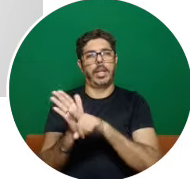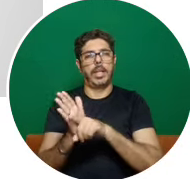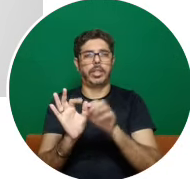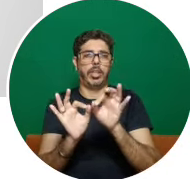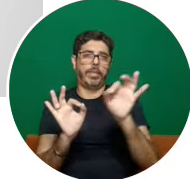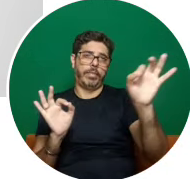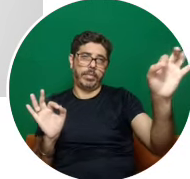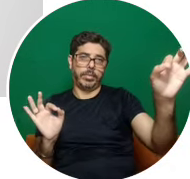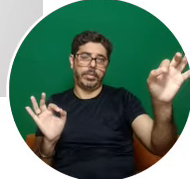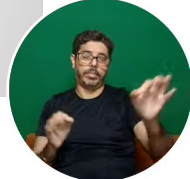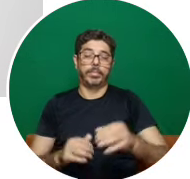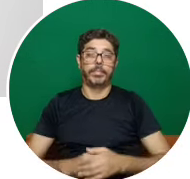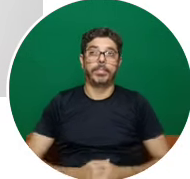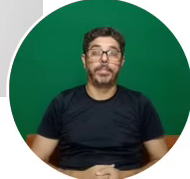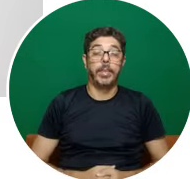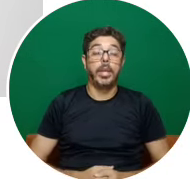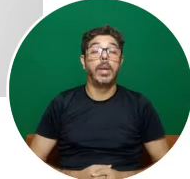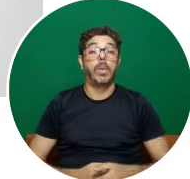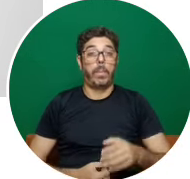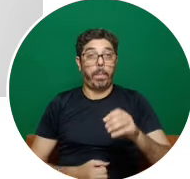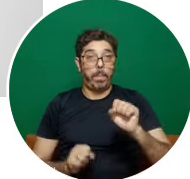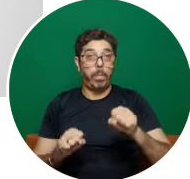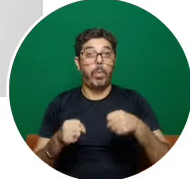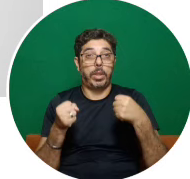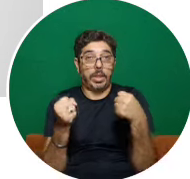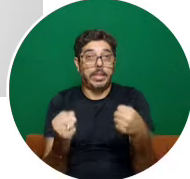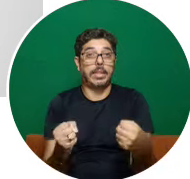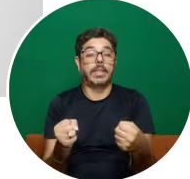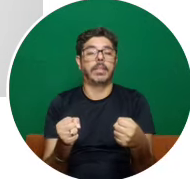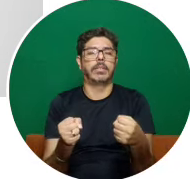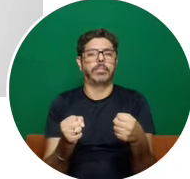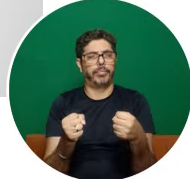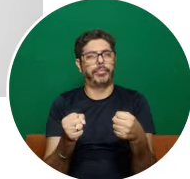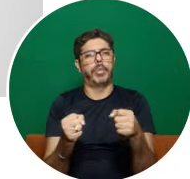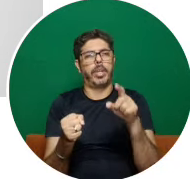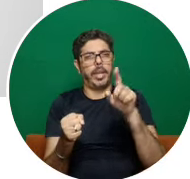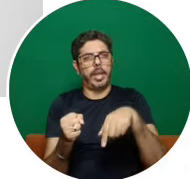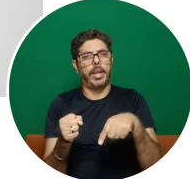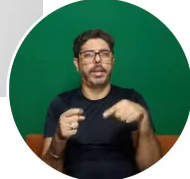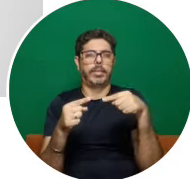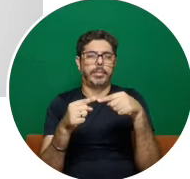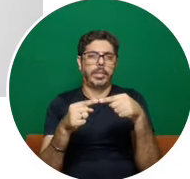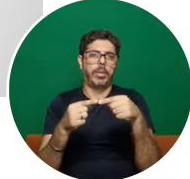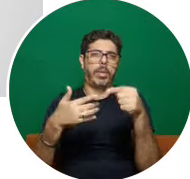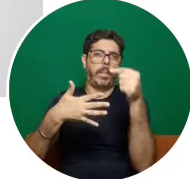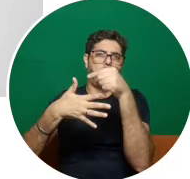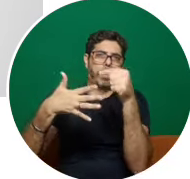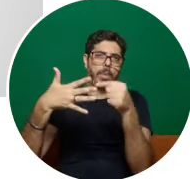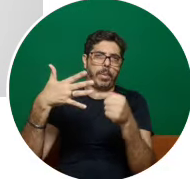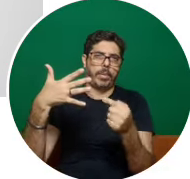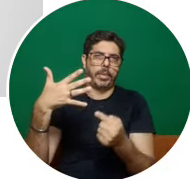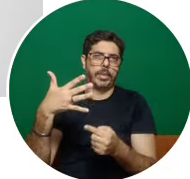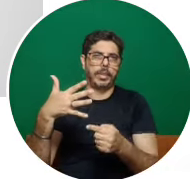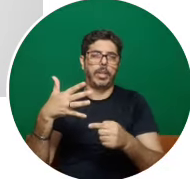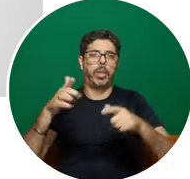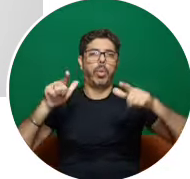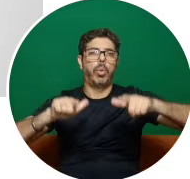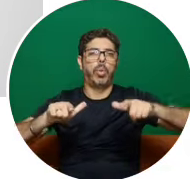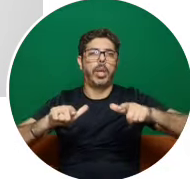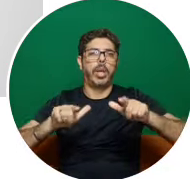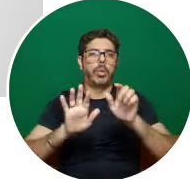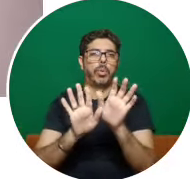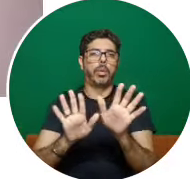alto potencial elétrico quando mantido perto de uma carga fonte positiva, e tem um potencial elétrico mais baixo quando mantida